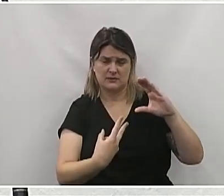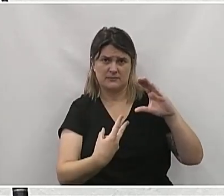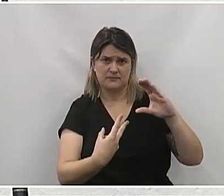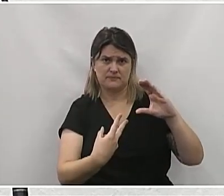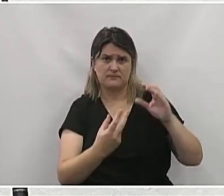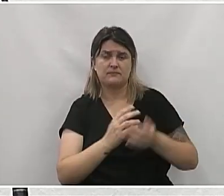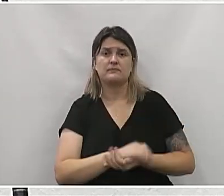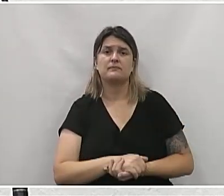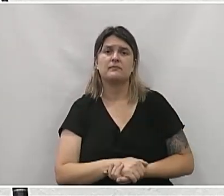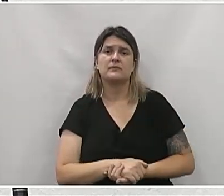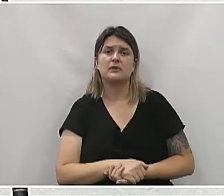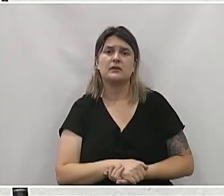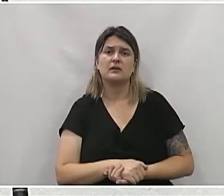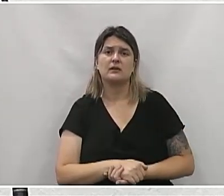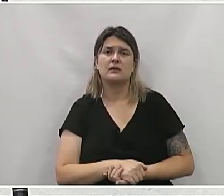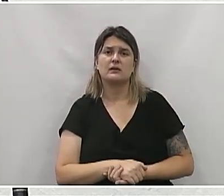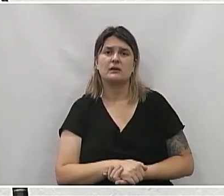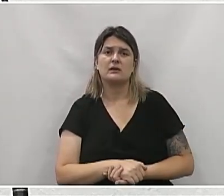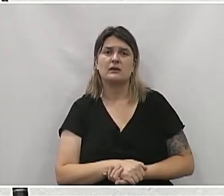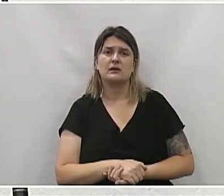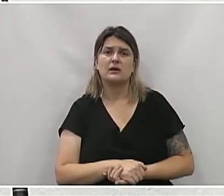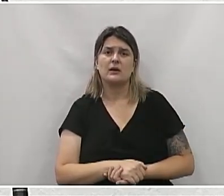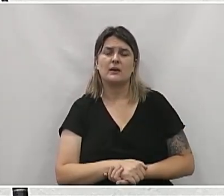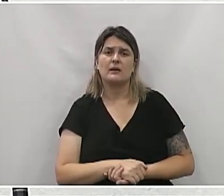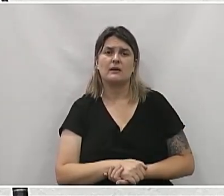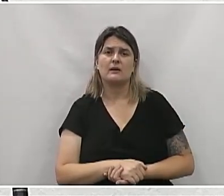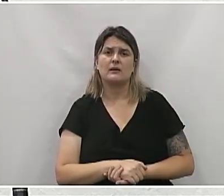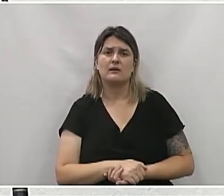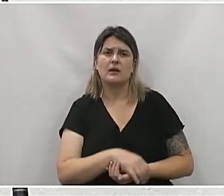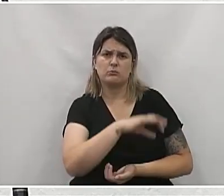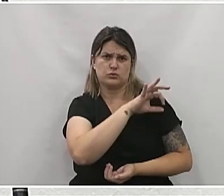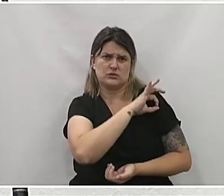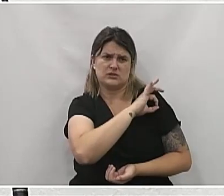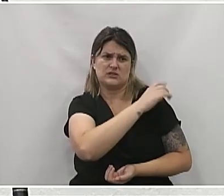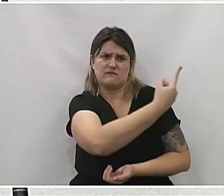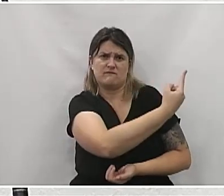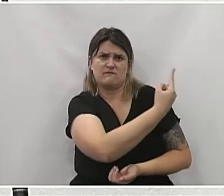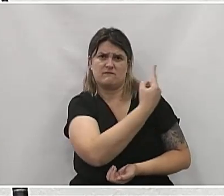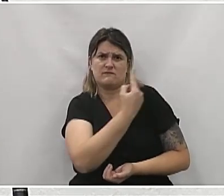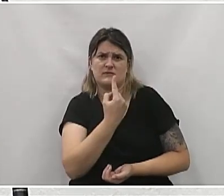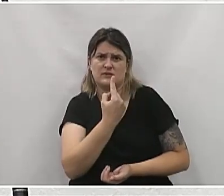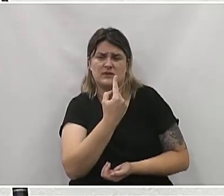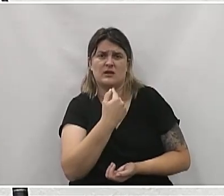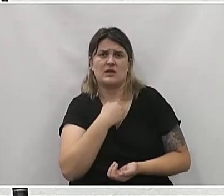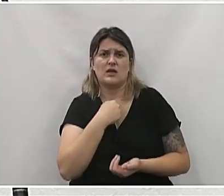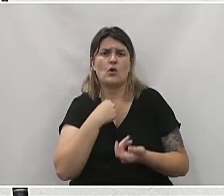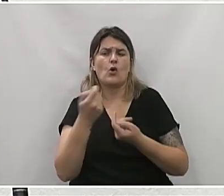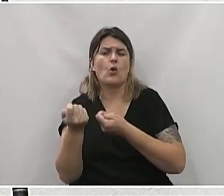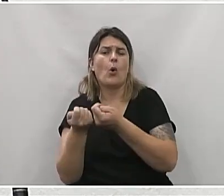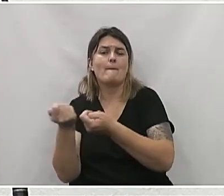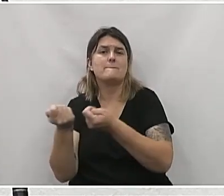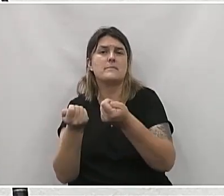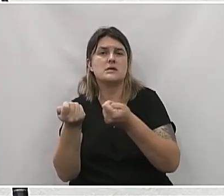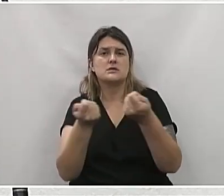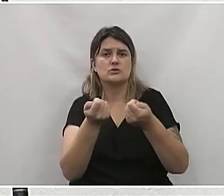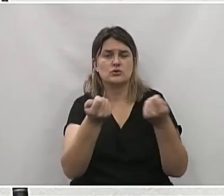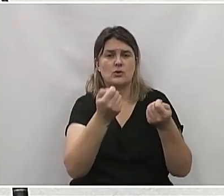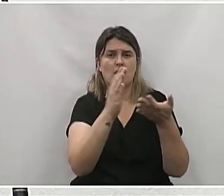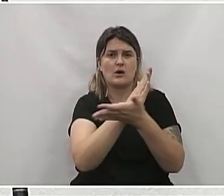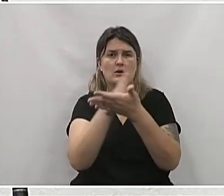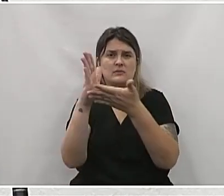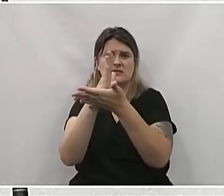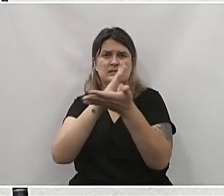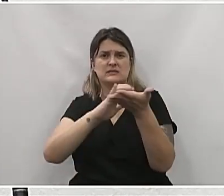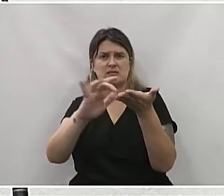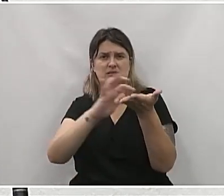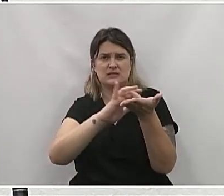fui abordado. Mas naquela circunstância, eu estava fazendo algumas cobranças em si, algumas secretarias